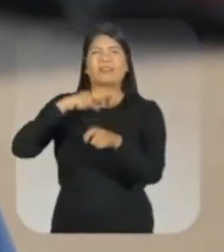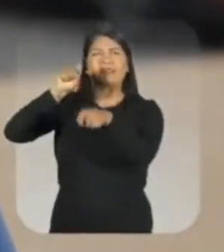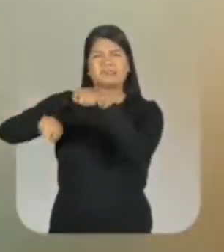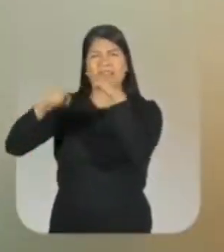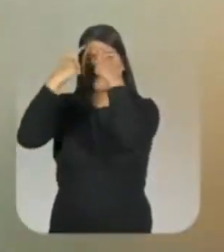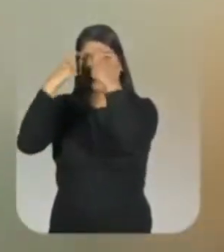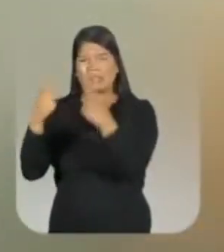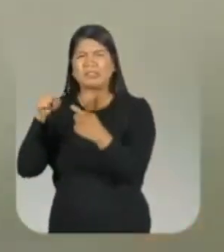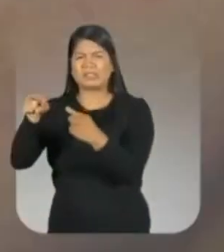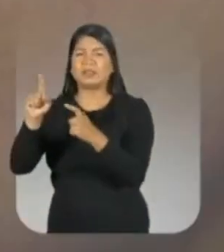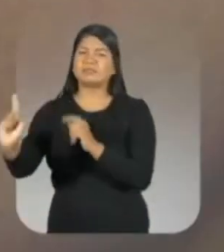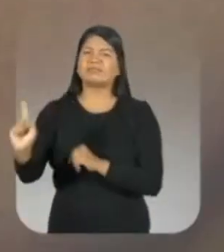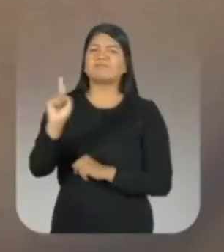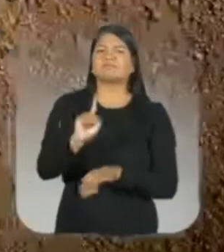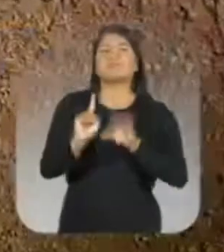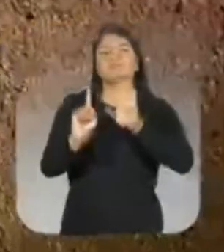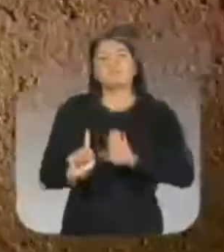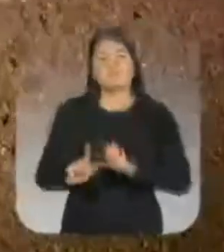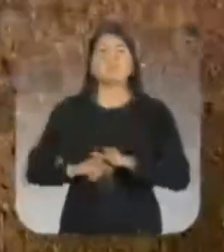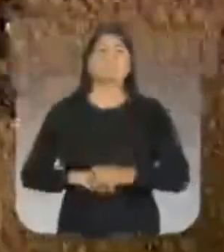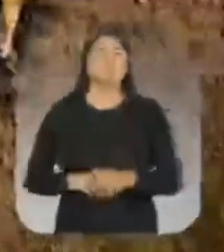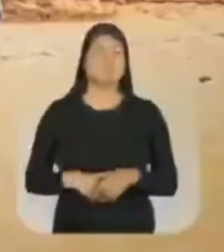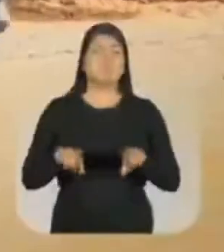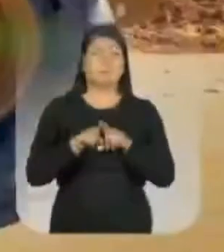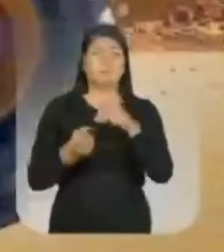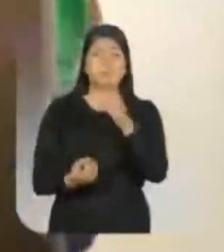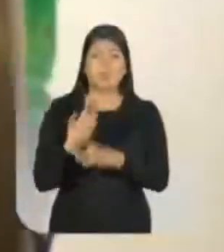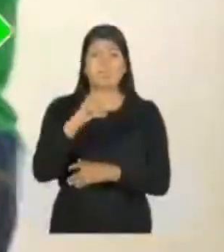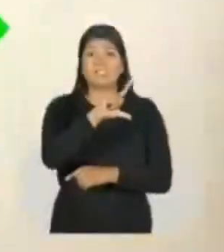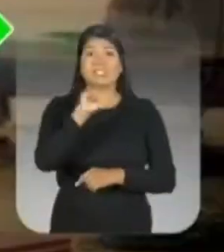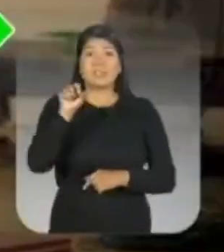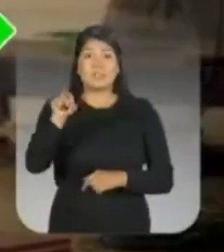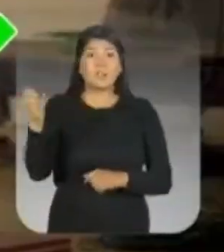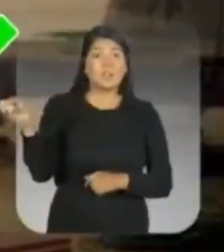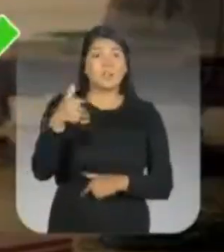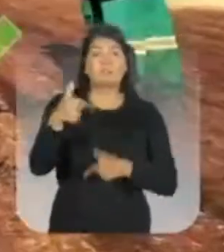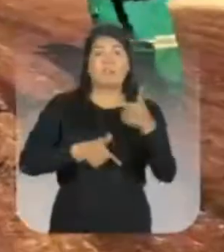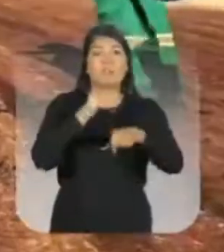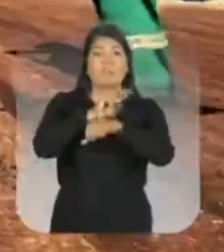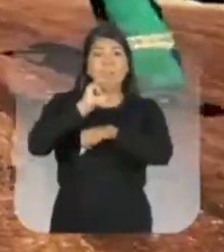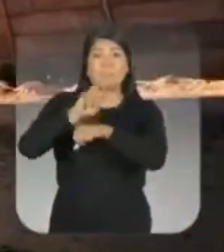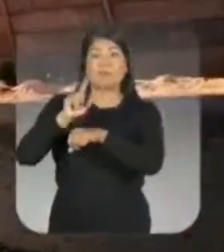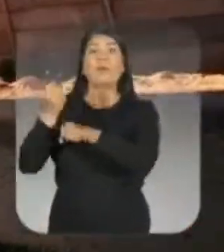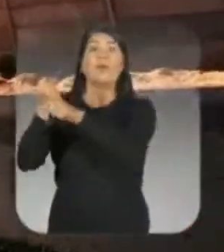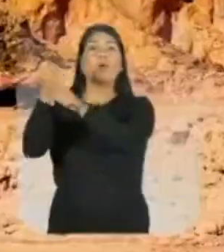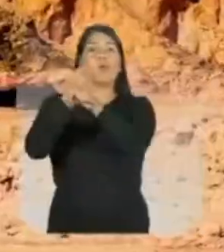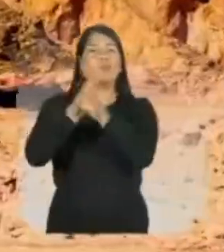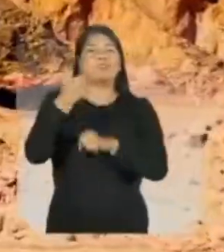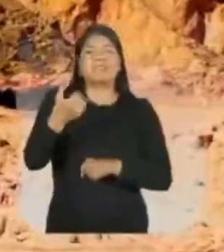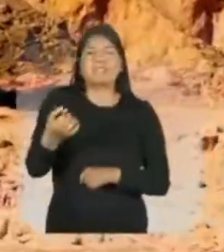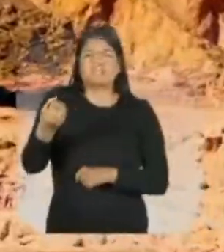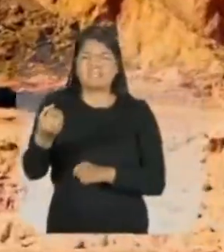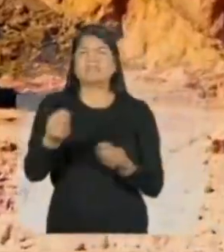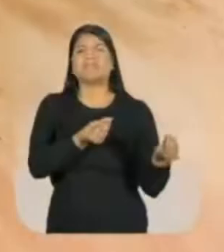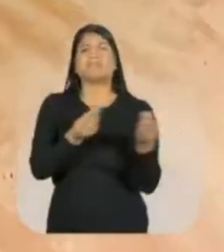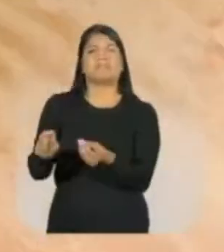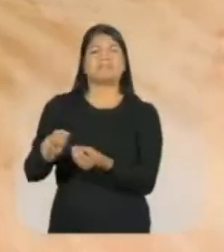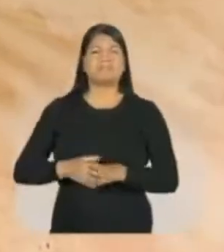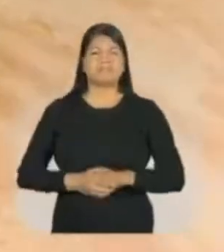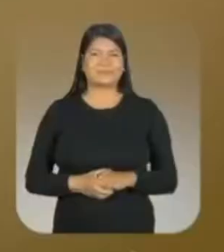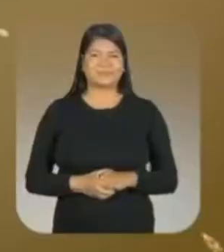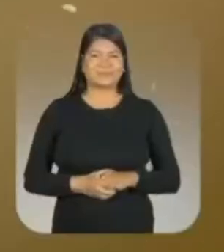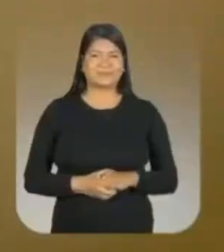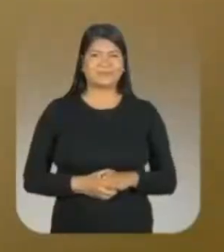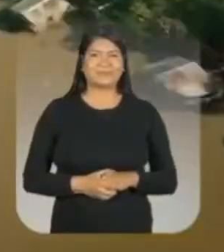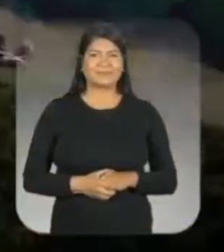atender mulheres vítimas de violência e criar 100 mil novos empregos com 160 novas obras no Amazonas.